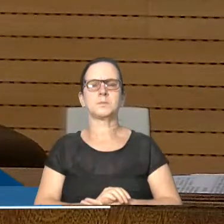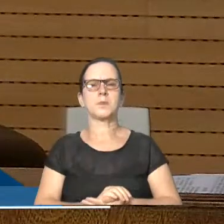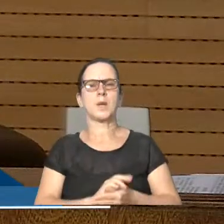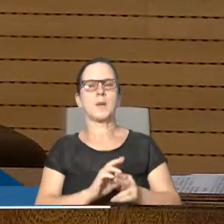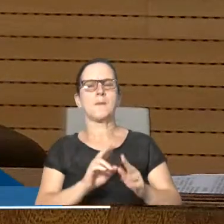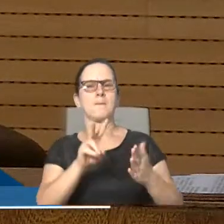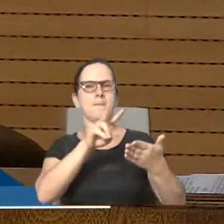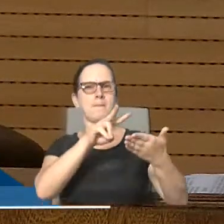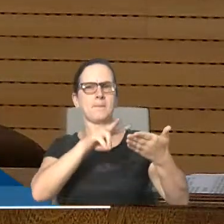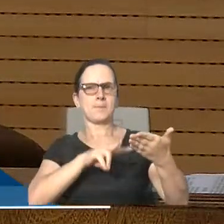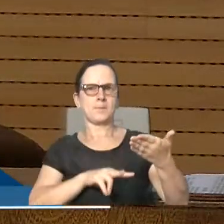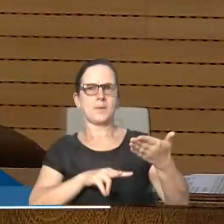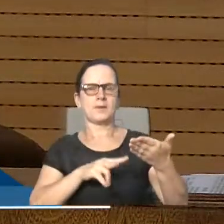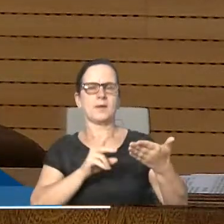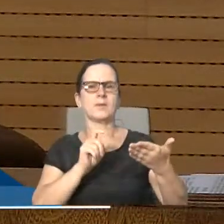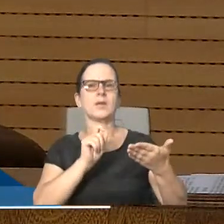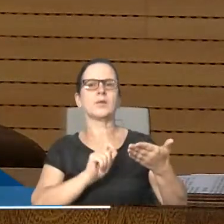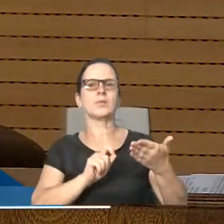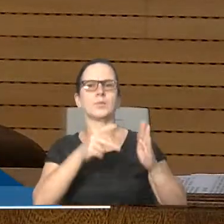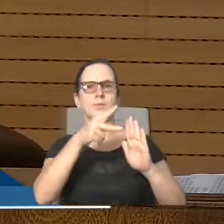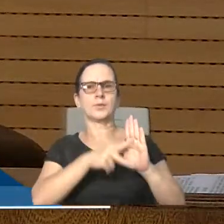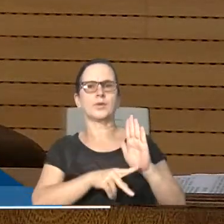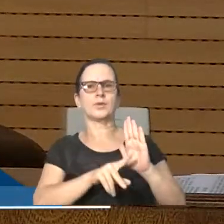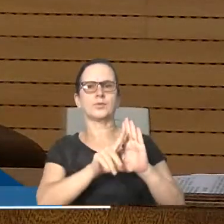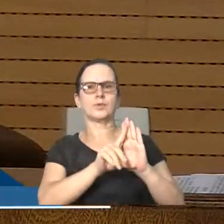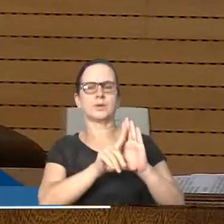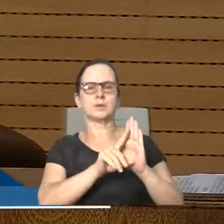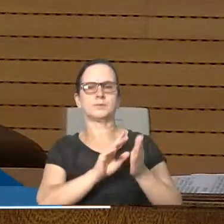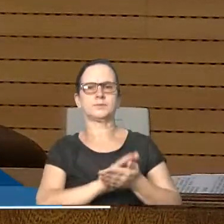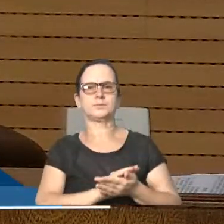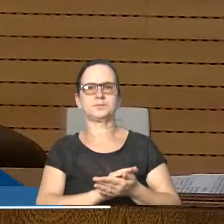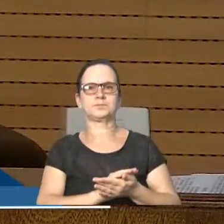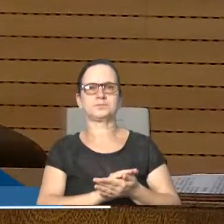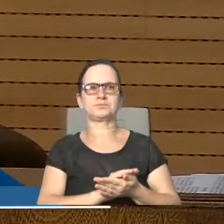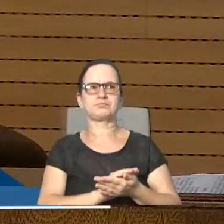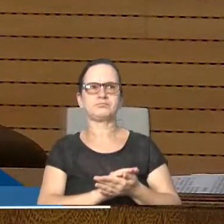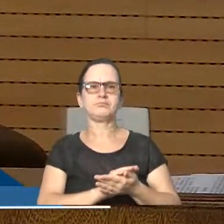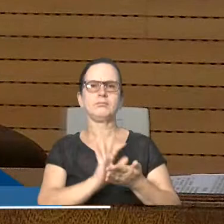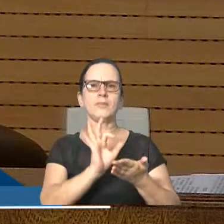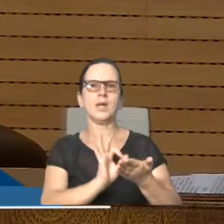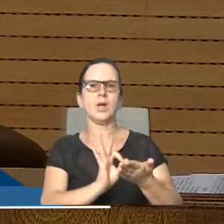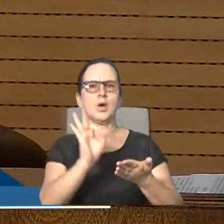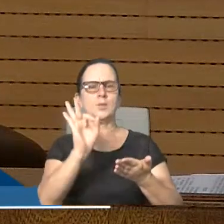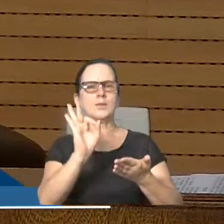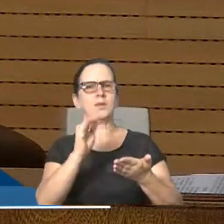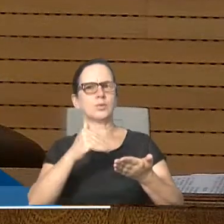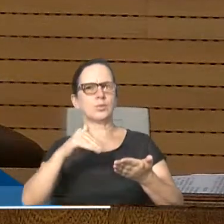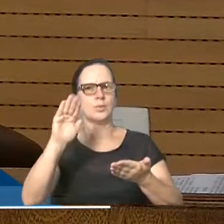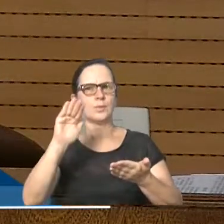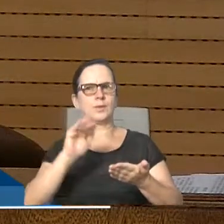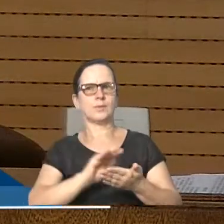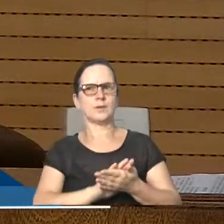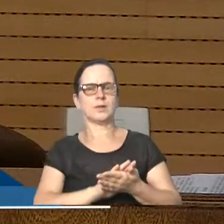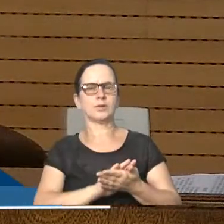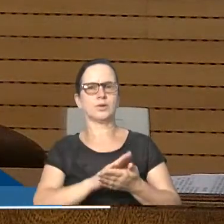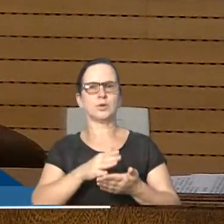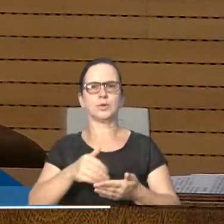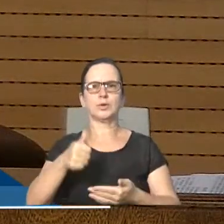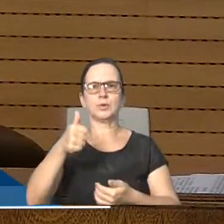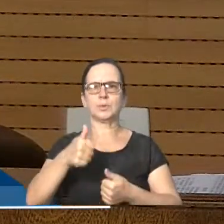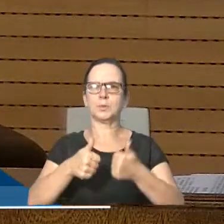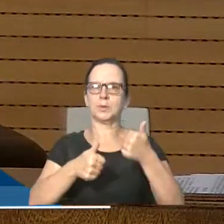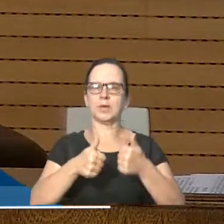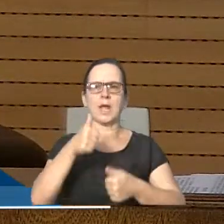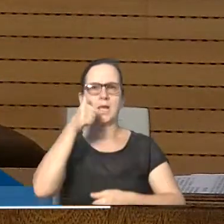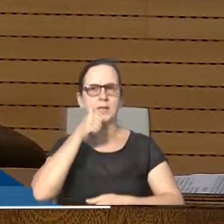Verifica-se, portanto, que o presente projeto de lei estipula um percentual muito mais elevado de priorização